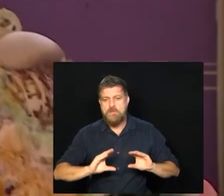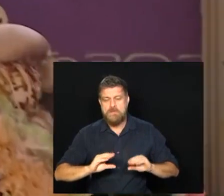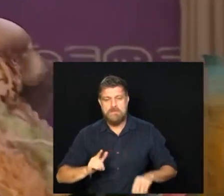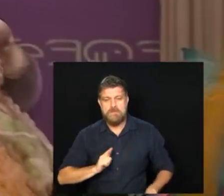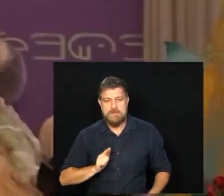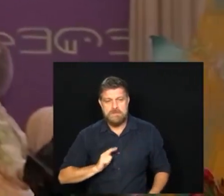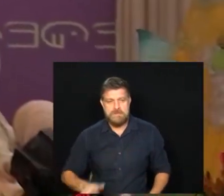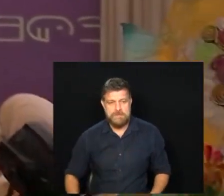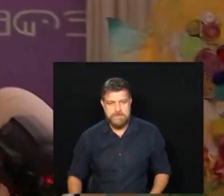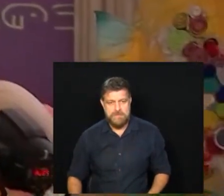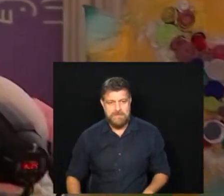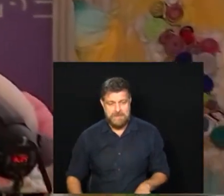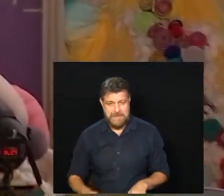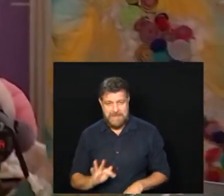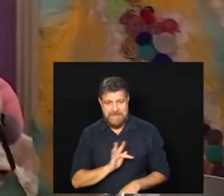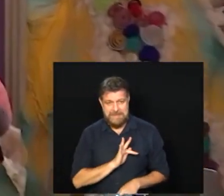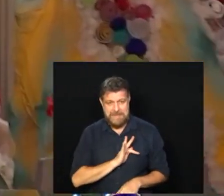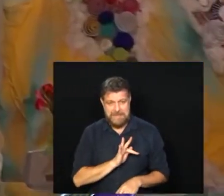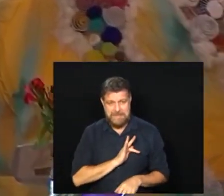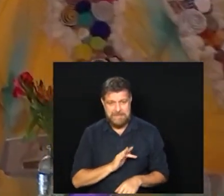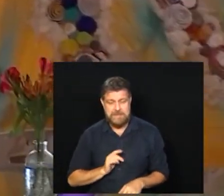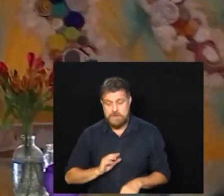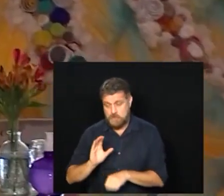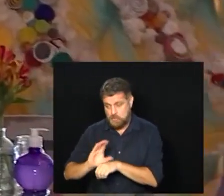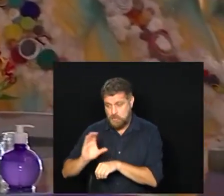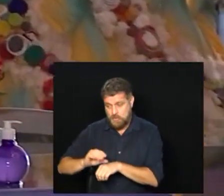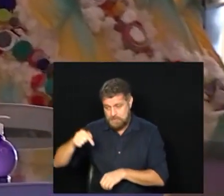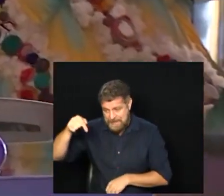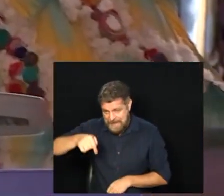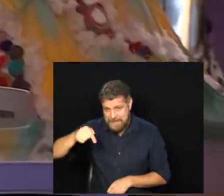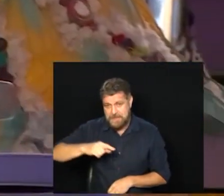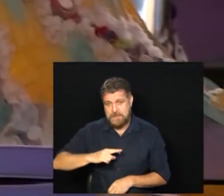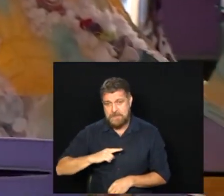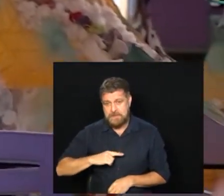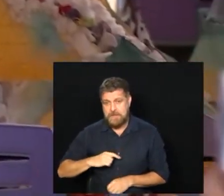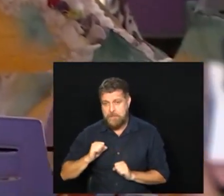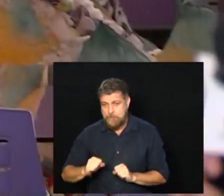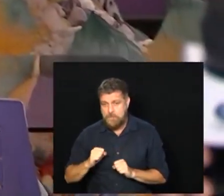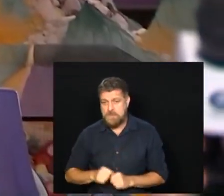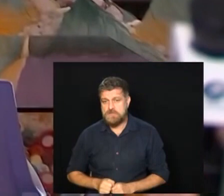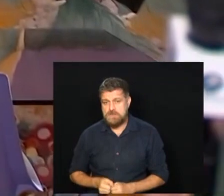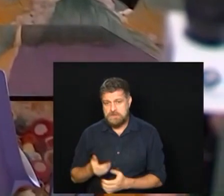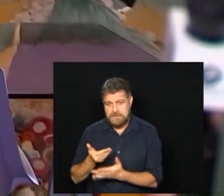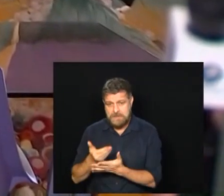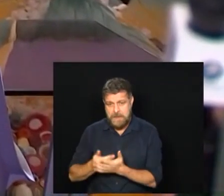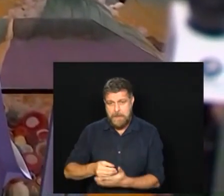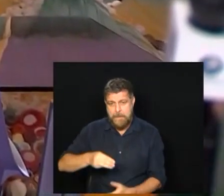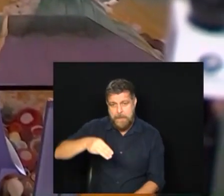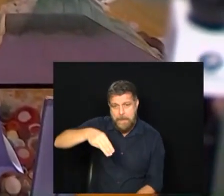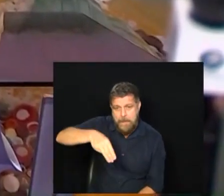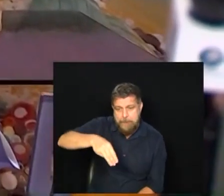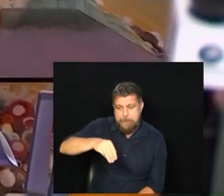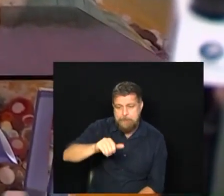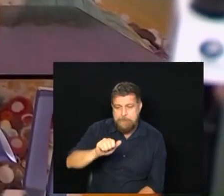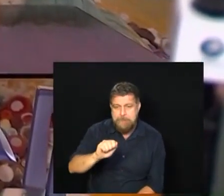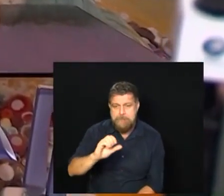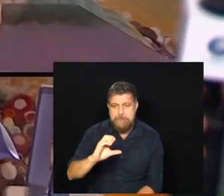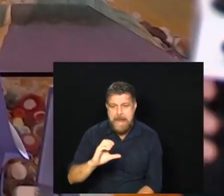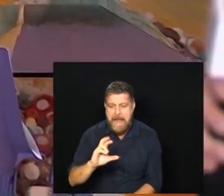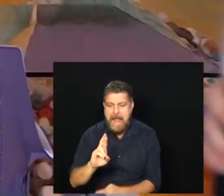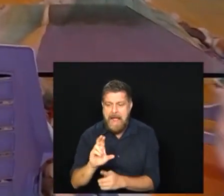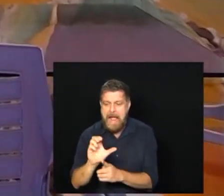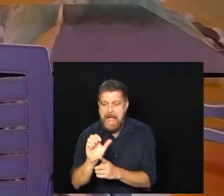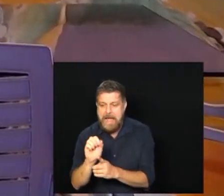técnica do macramê, que também é um curso que tem aqui. Se você quiser, você faz a aula do macramê, né, esse trançado diferente. É